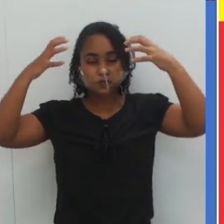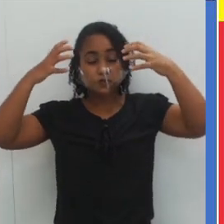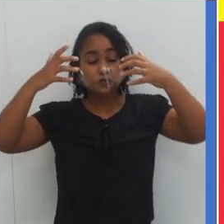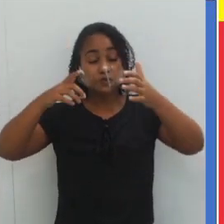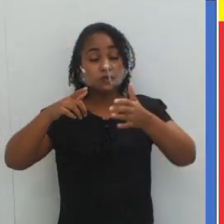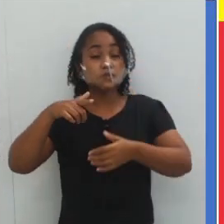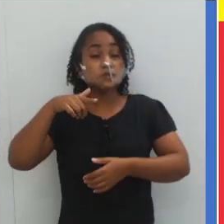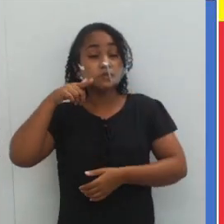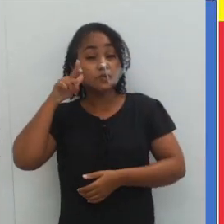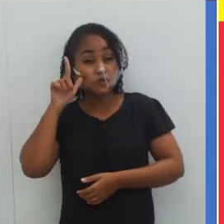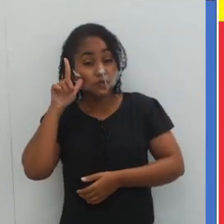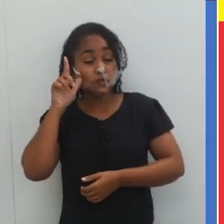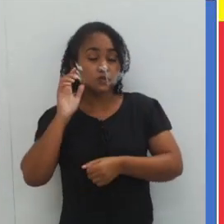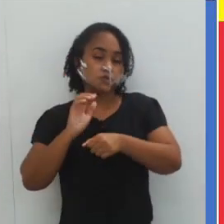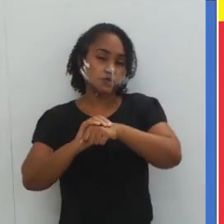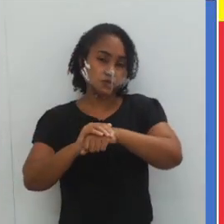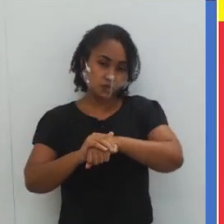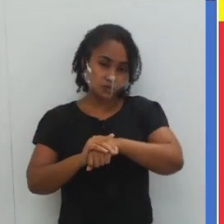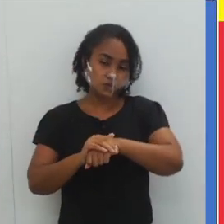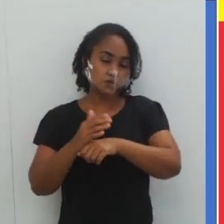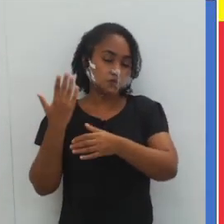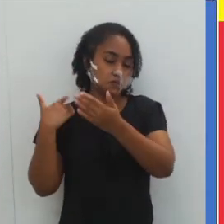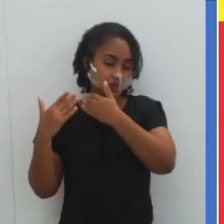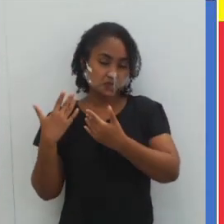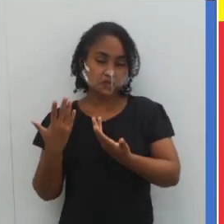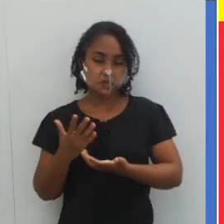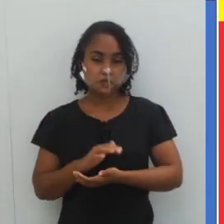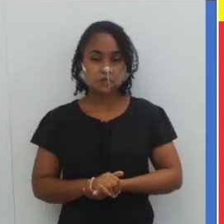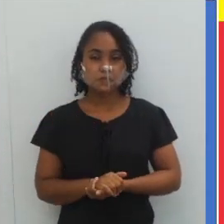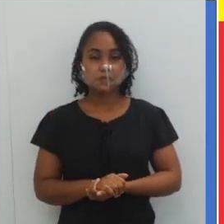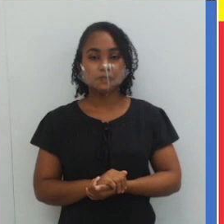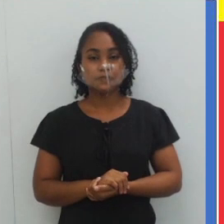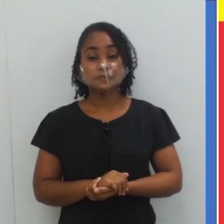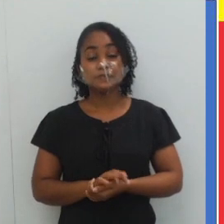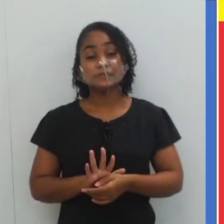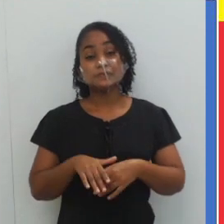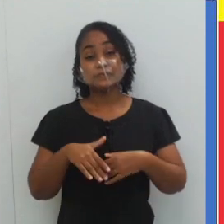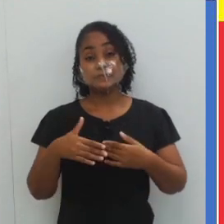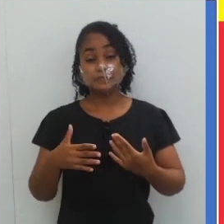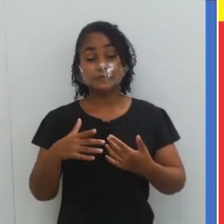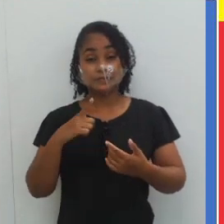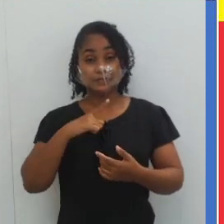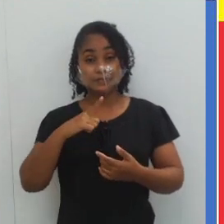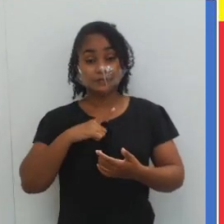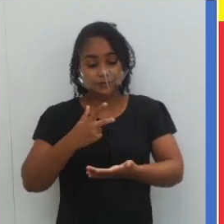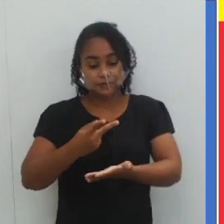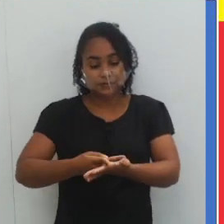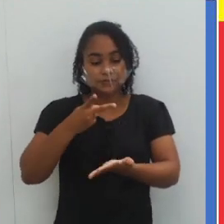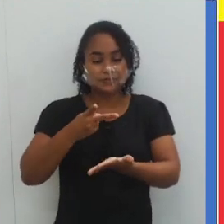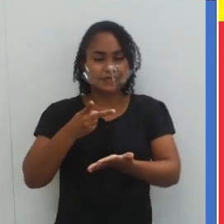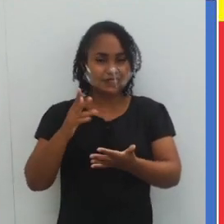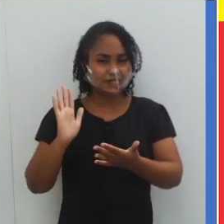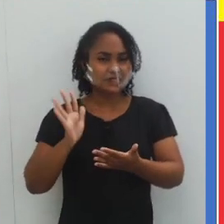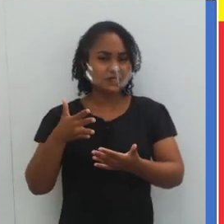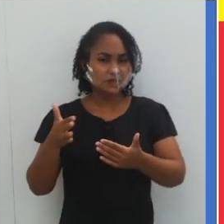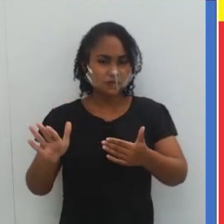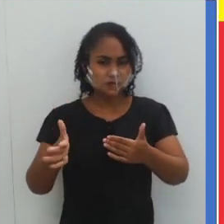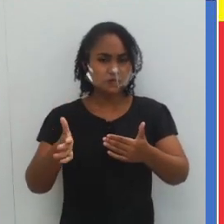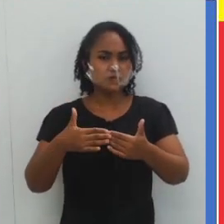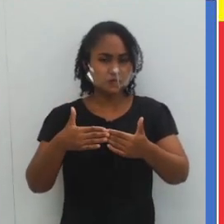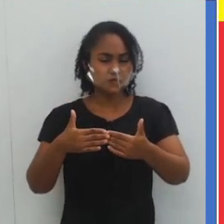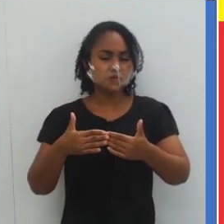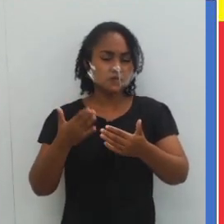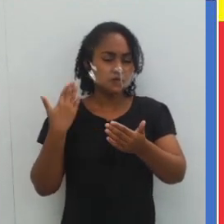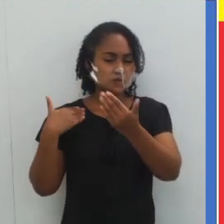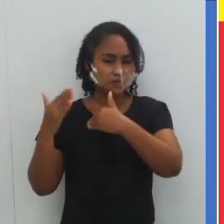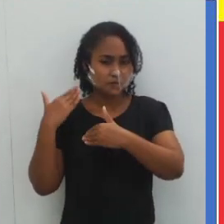banho ontem à noite, né? Ou noite passada. Então, a gente tem aí que a ação ela foi completada e